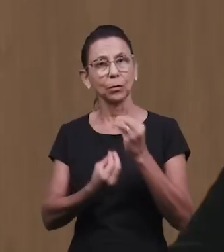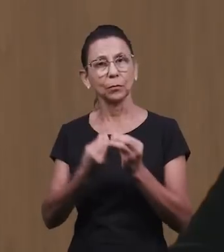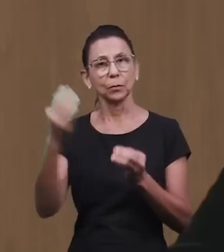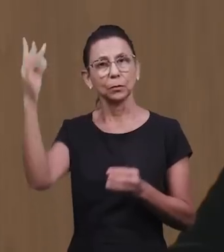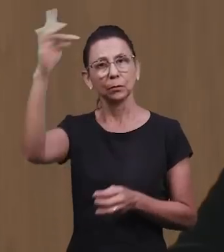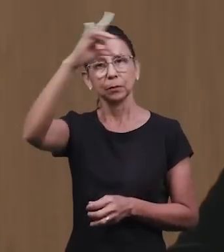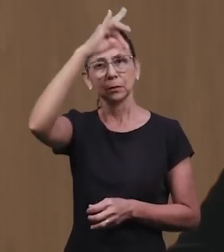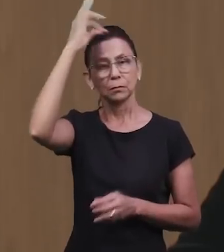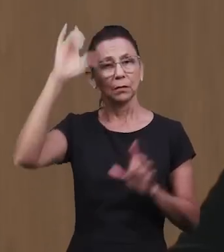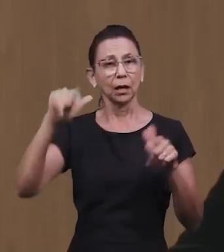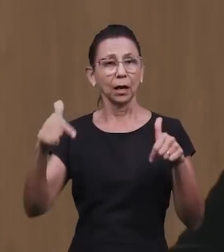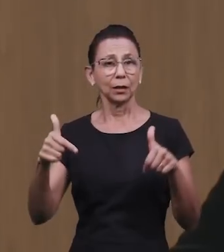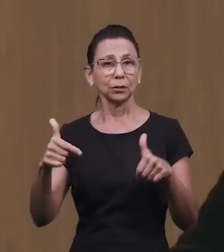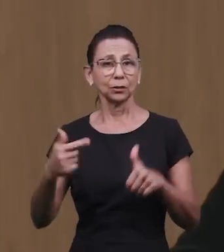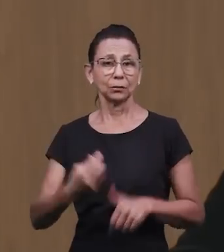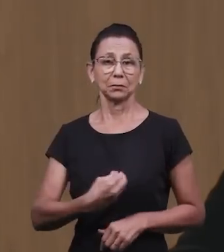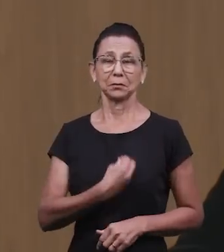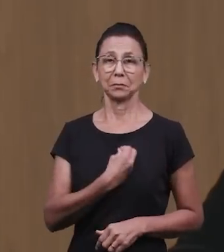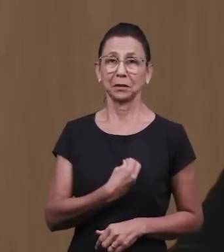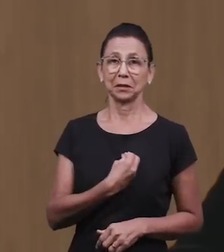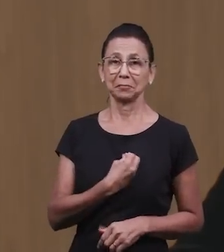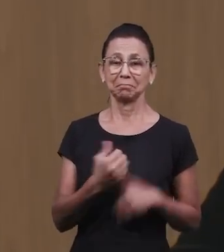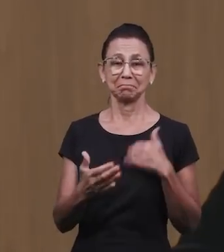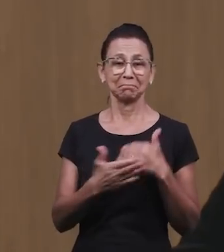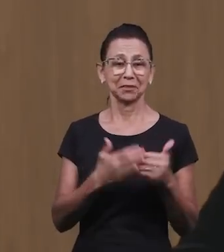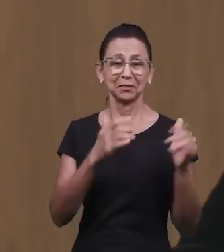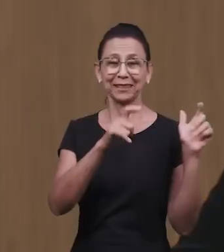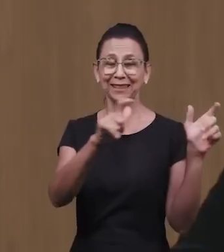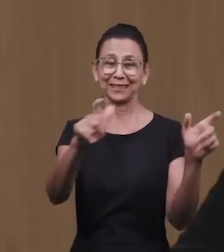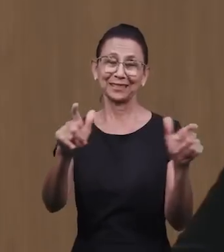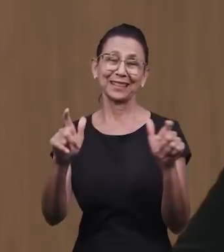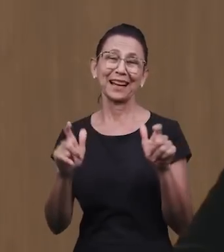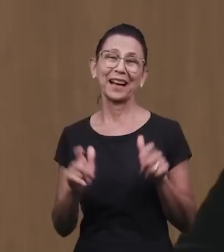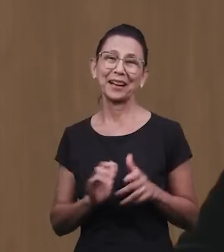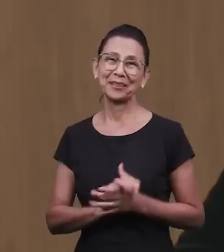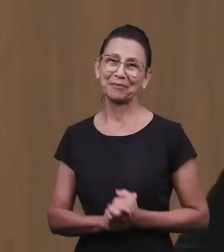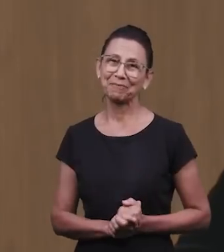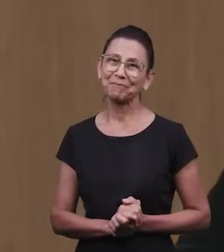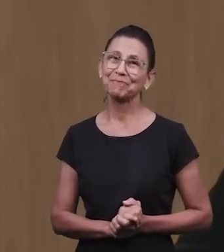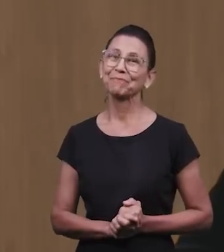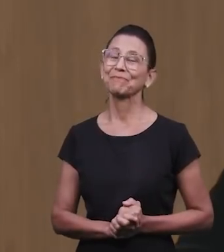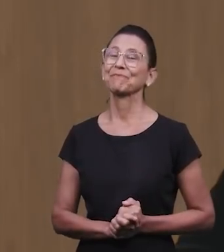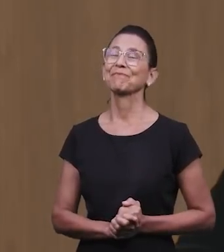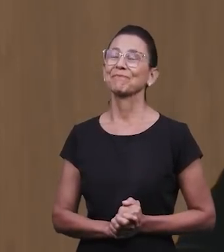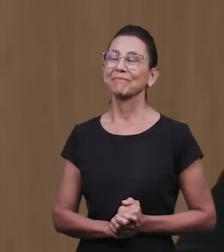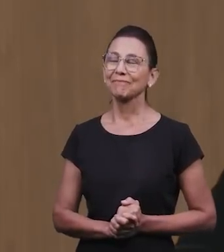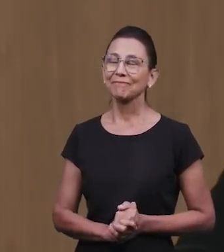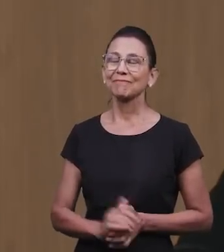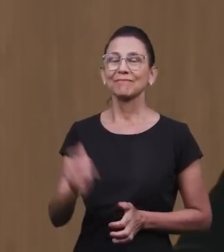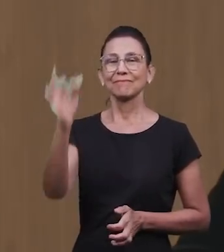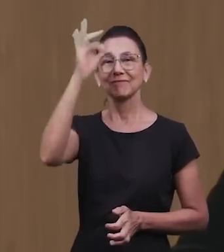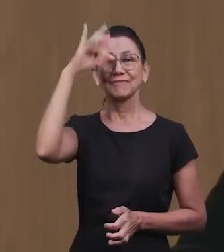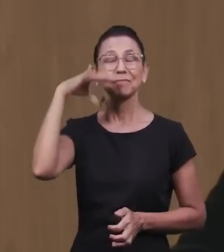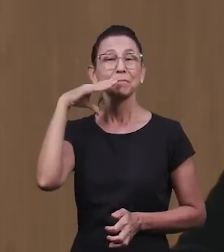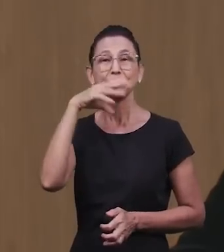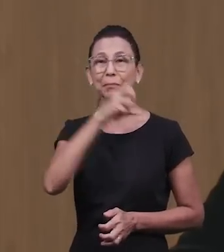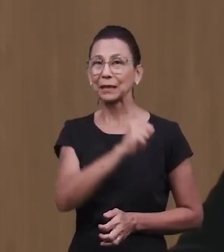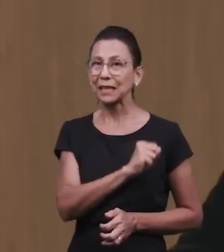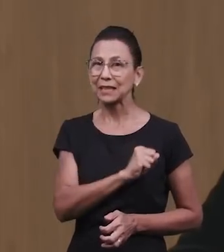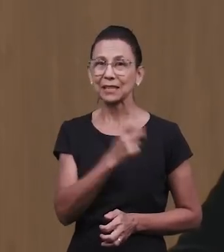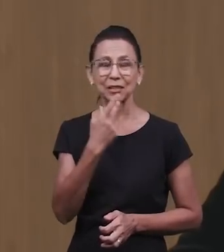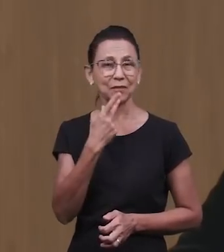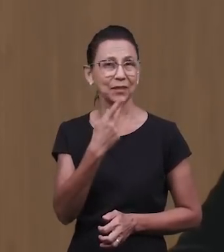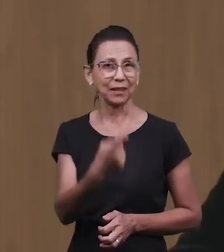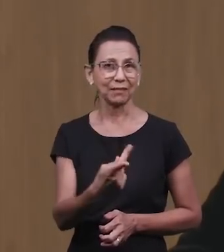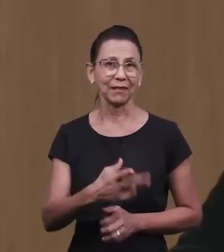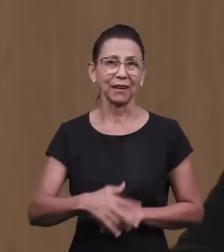ele pode operar no presencial, mas em qualquer lugar. E o Espírito Santo ele tem pressa em falar aos